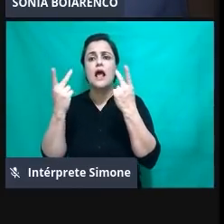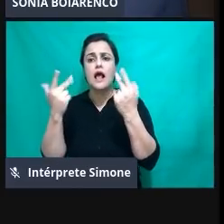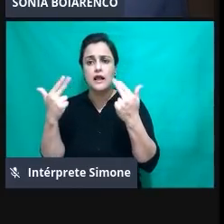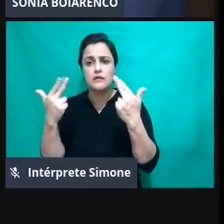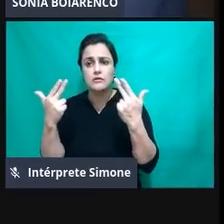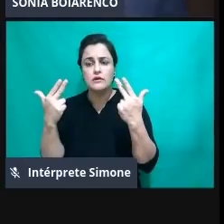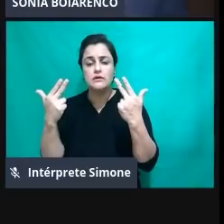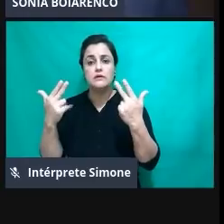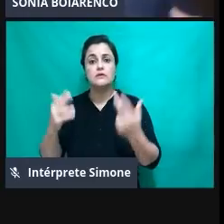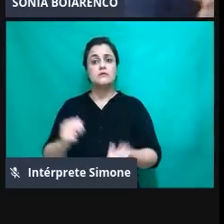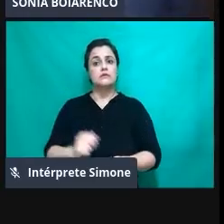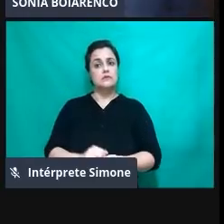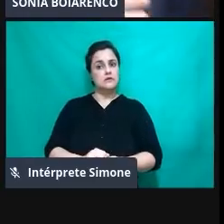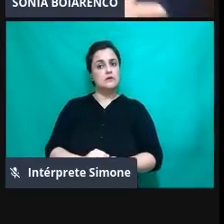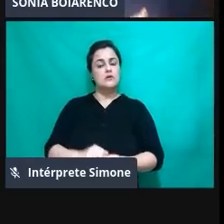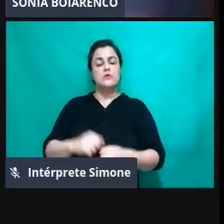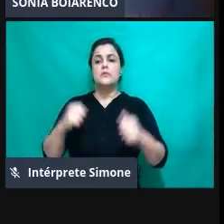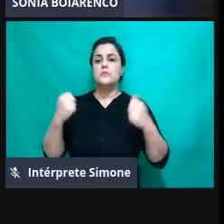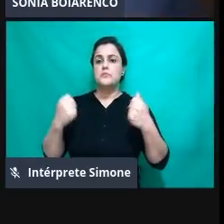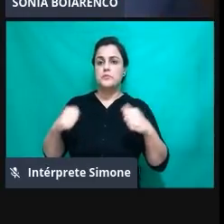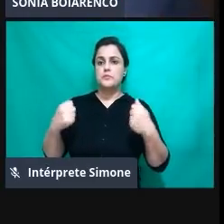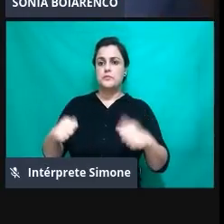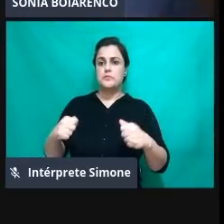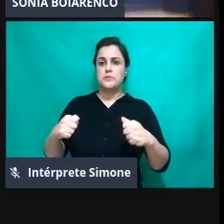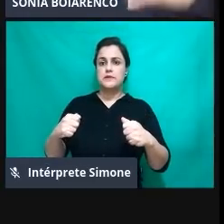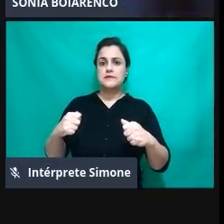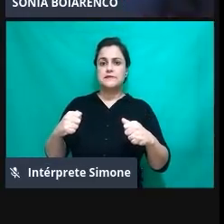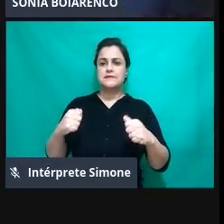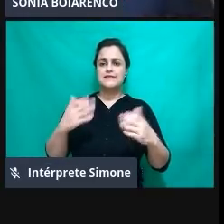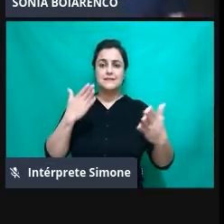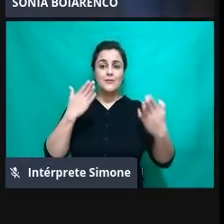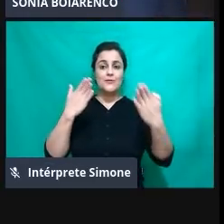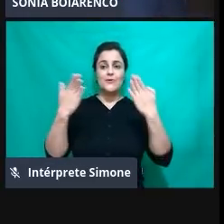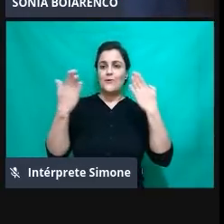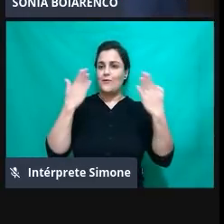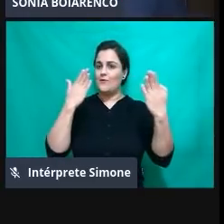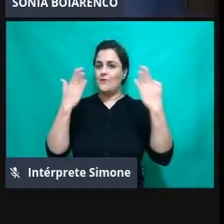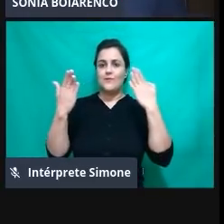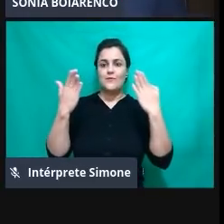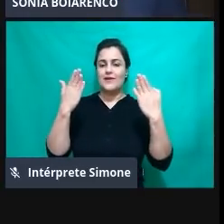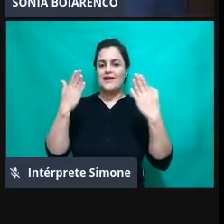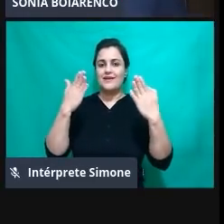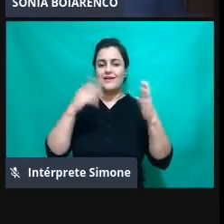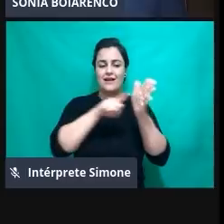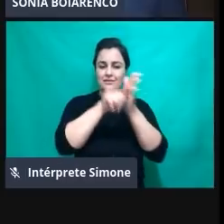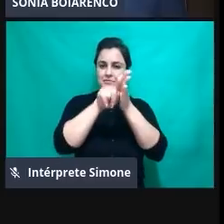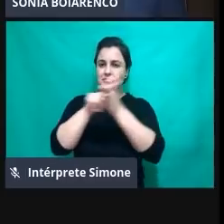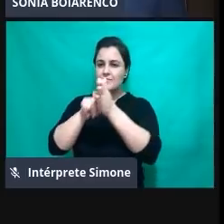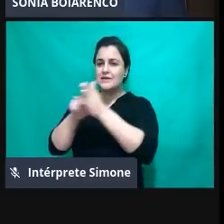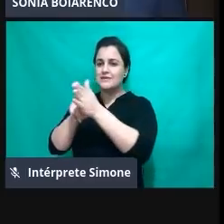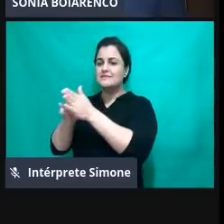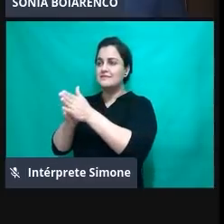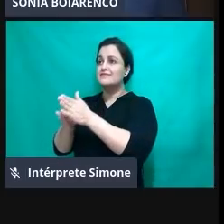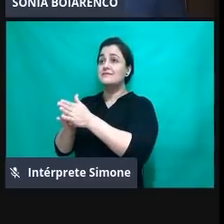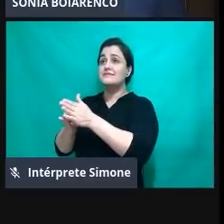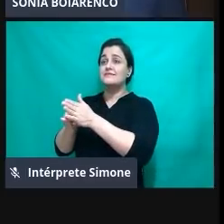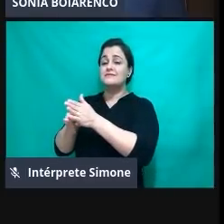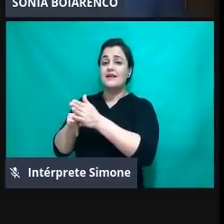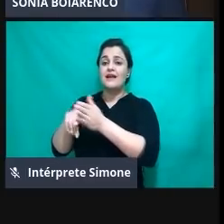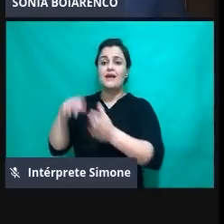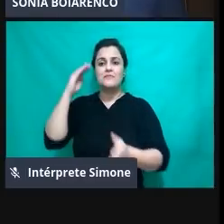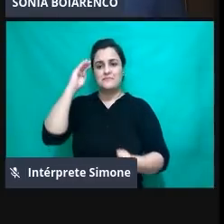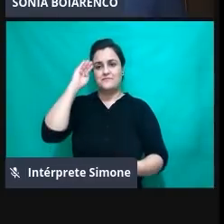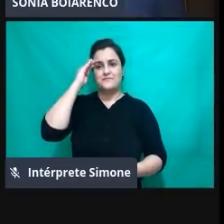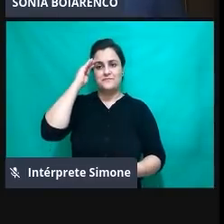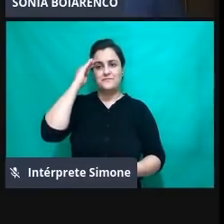Diferenciar, né? Porque são áreas diferentes, têm aspectos físicos diferentes, né? E também